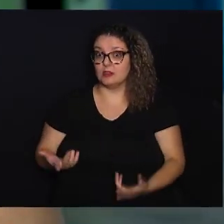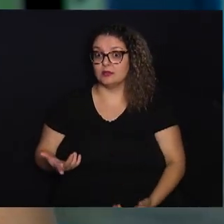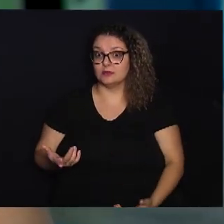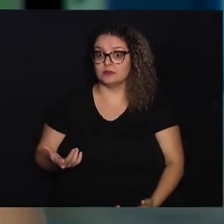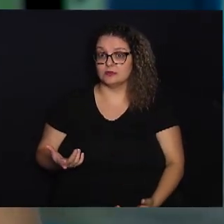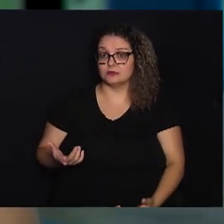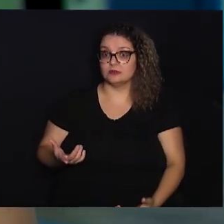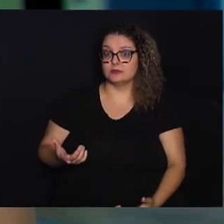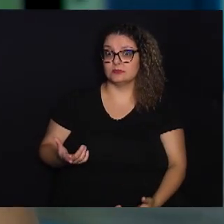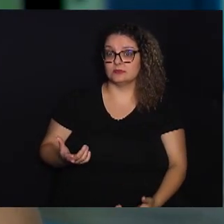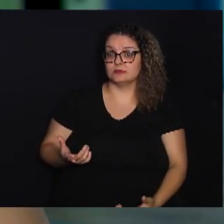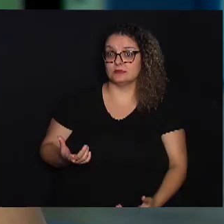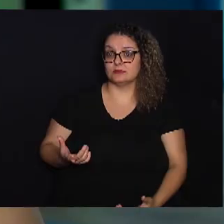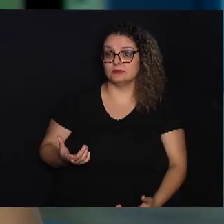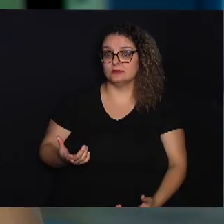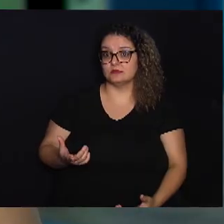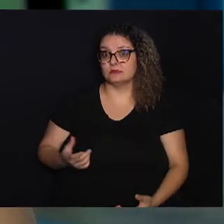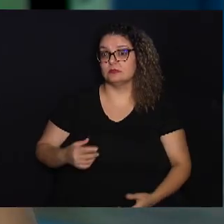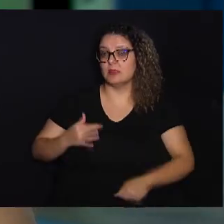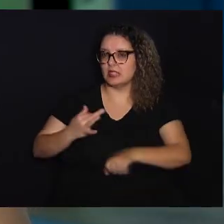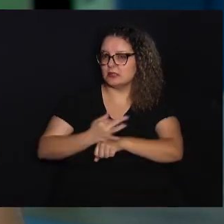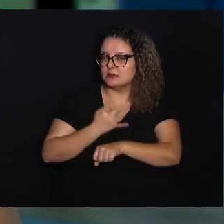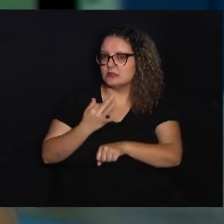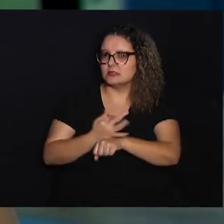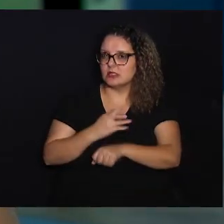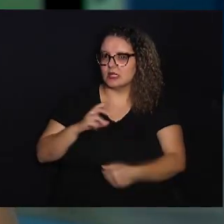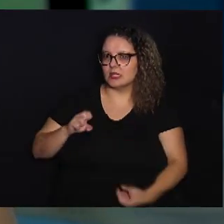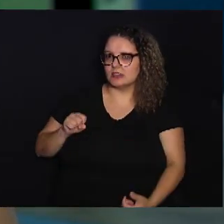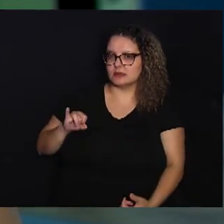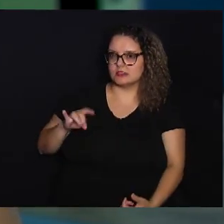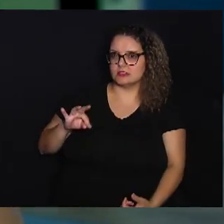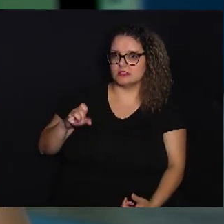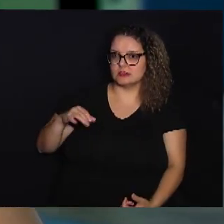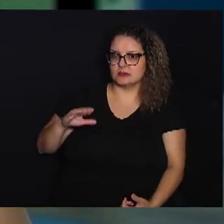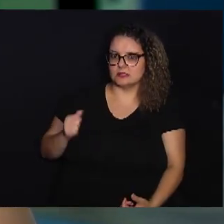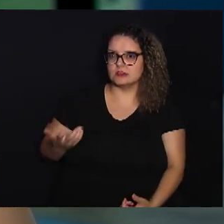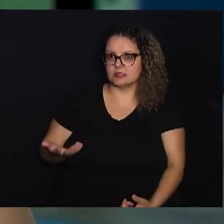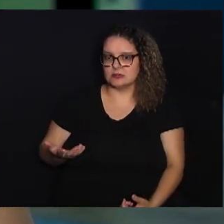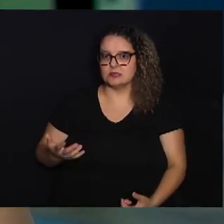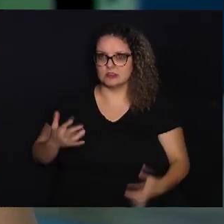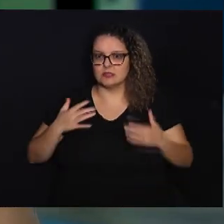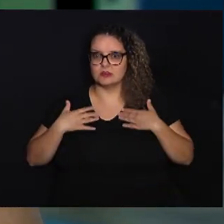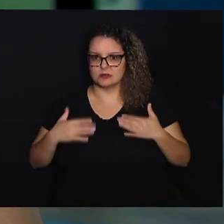Mudou porque eu ganhei mais resistência